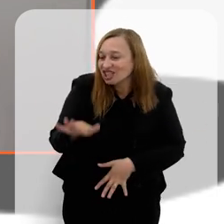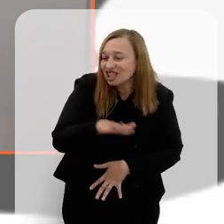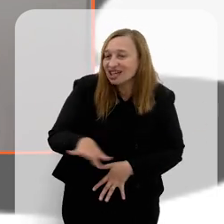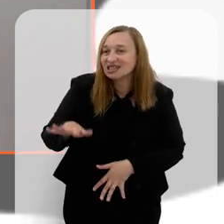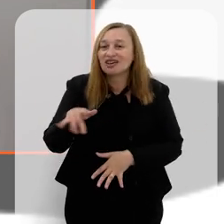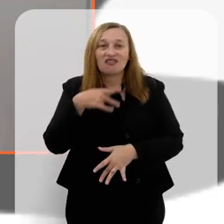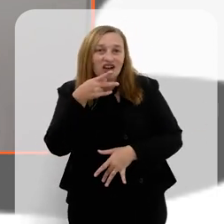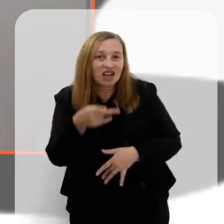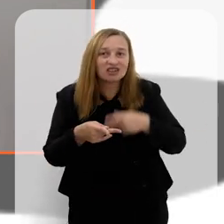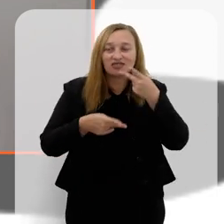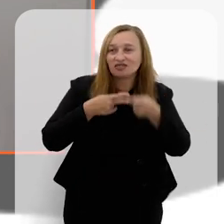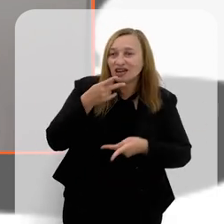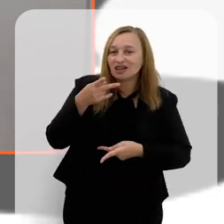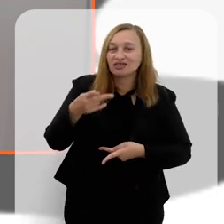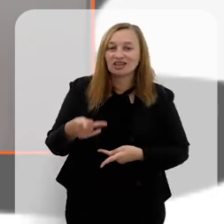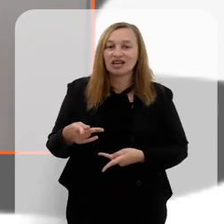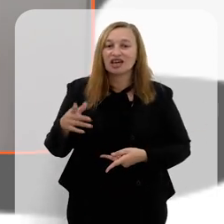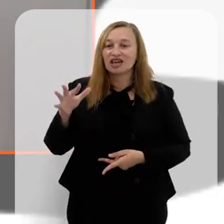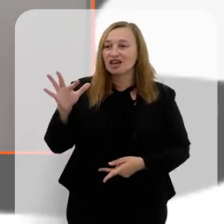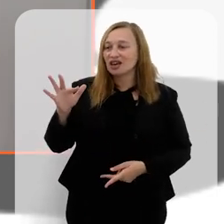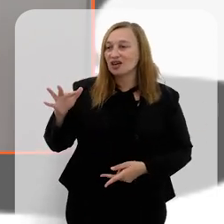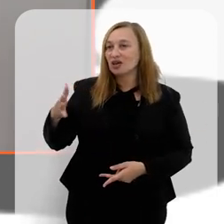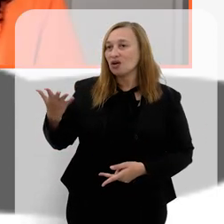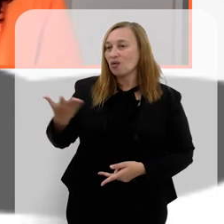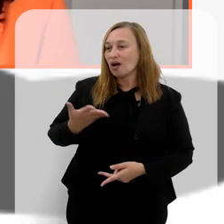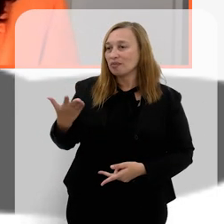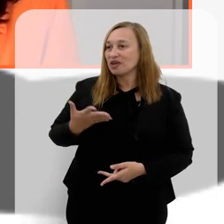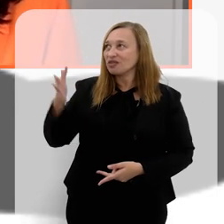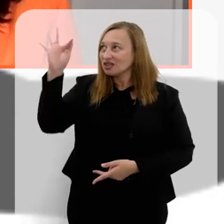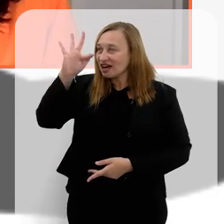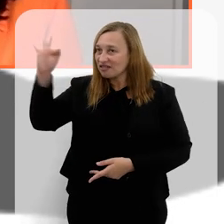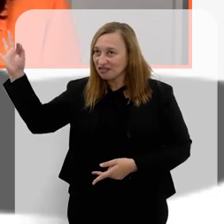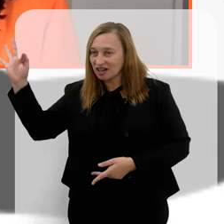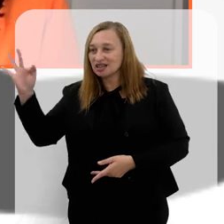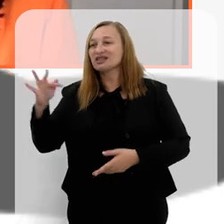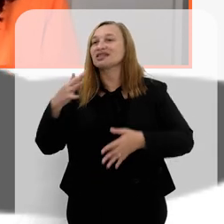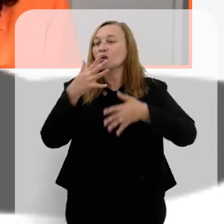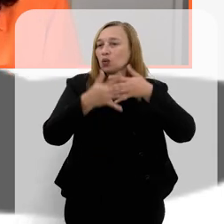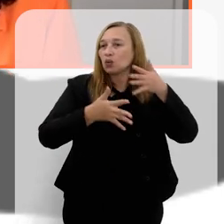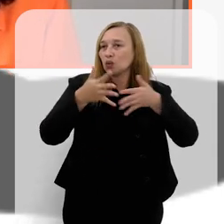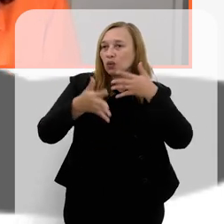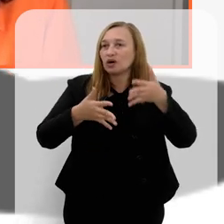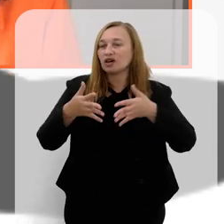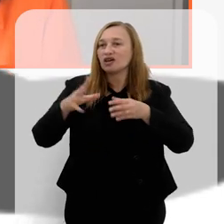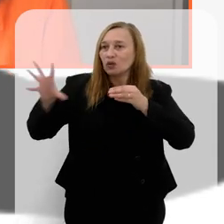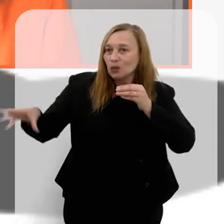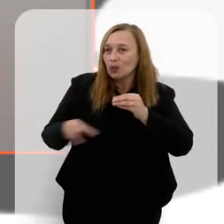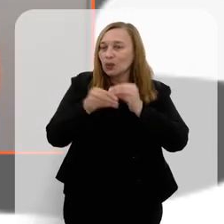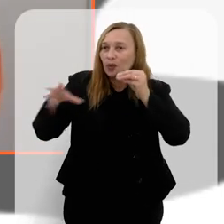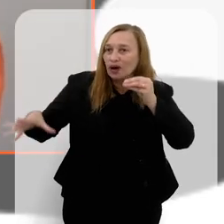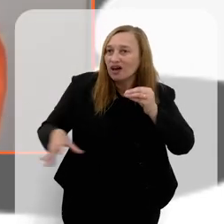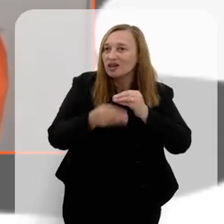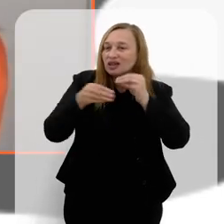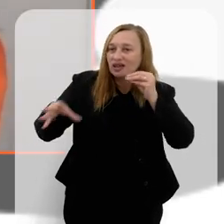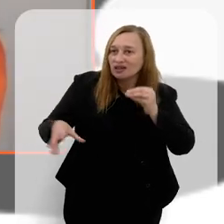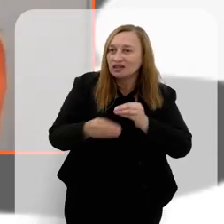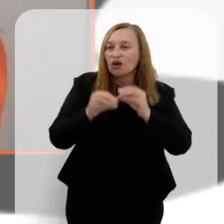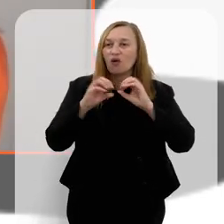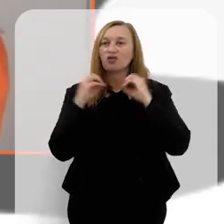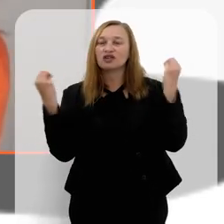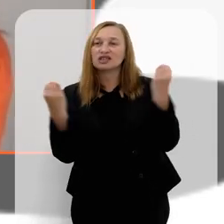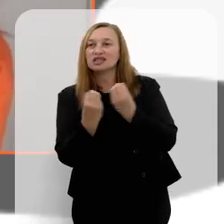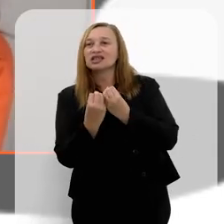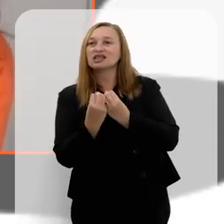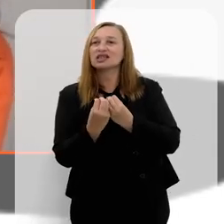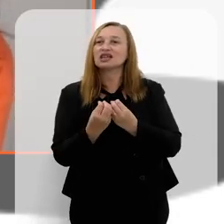coisas que as crianças iam falando e que o Frederic ia completando era um